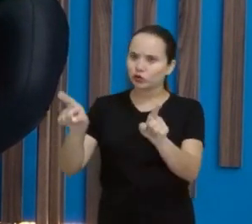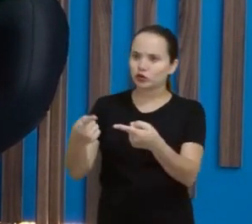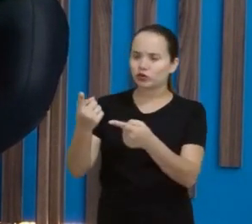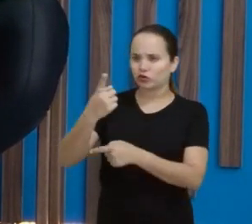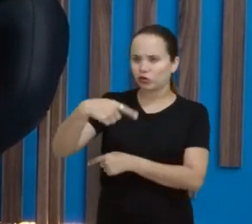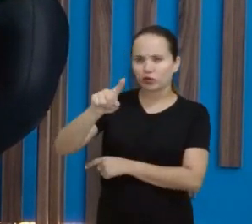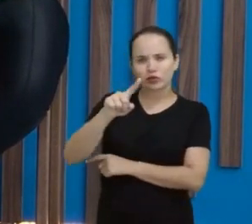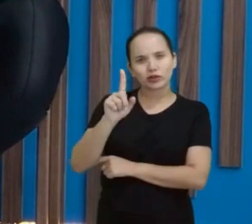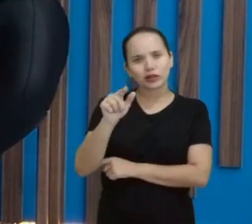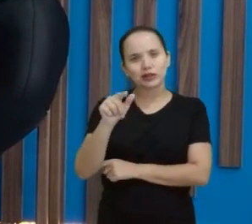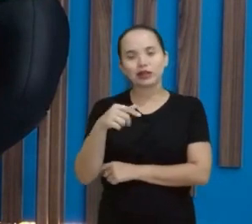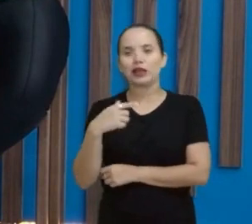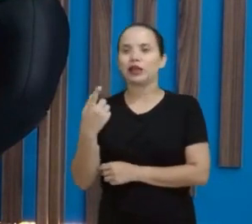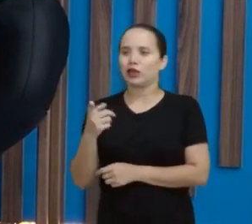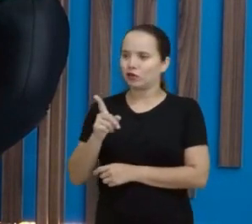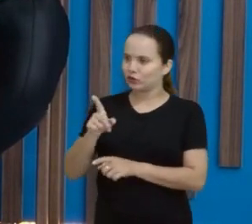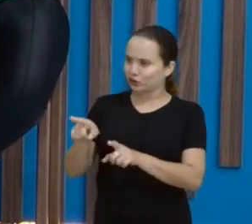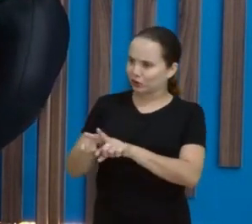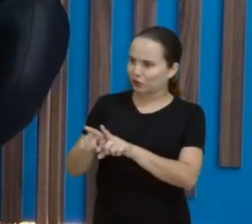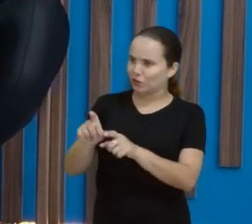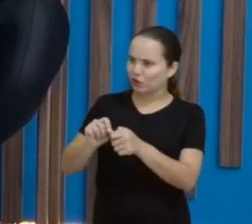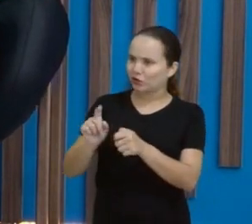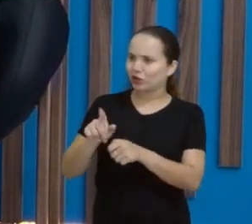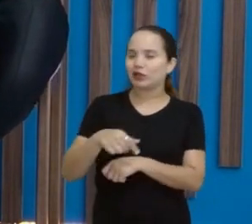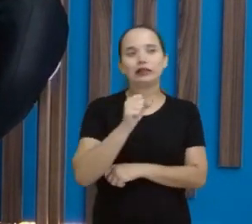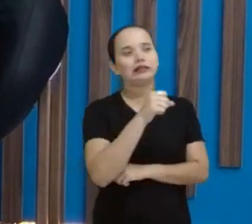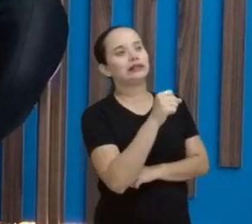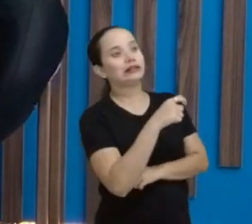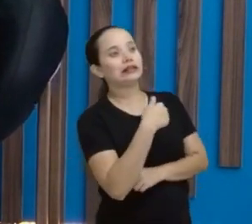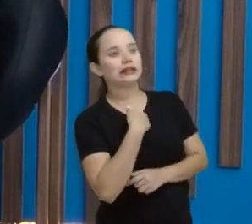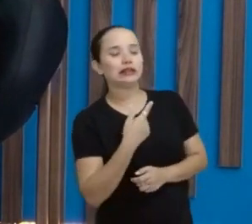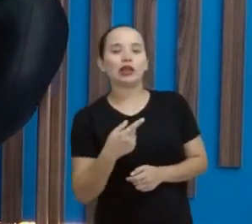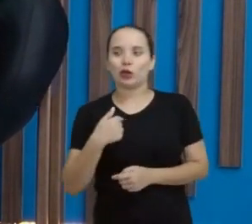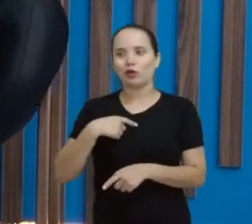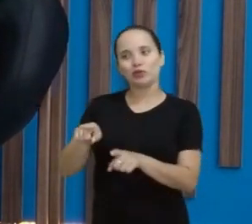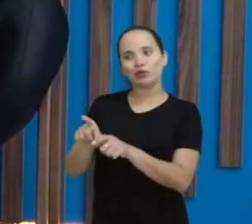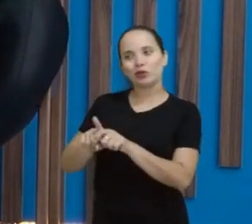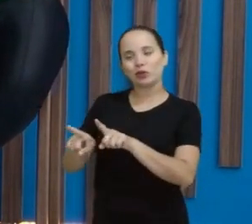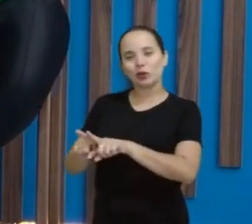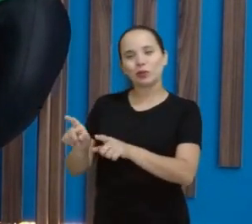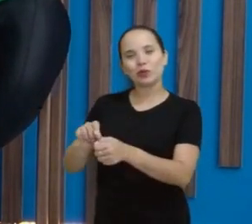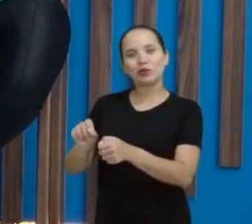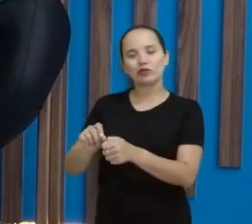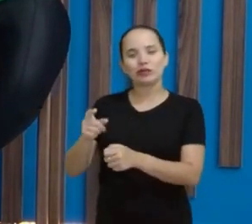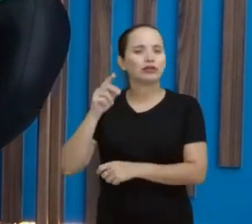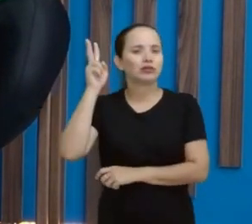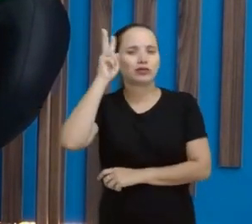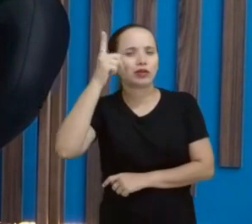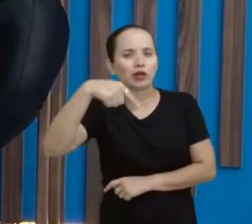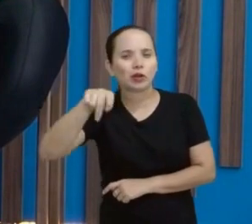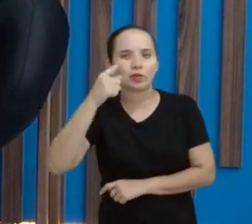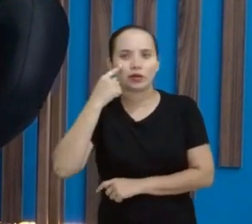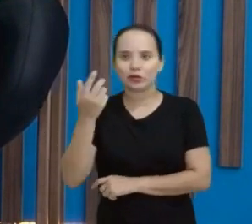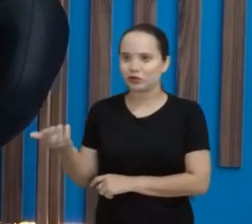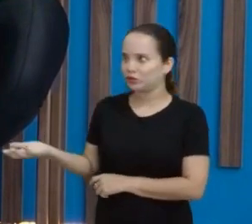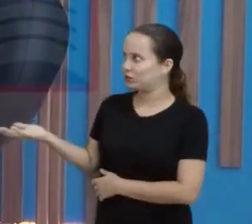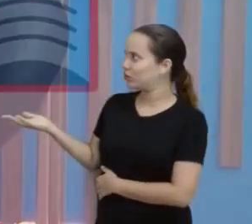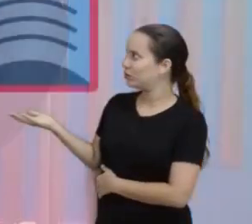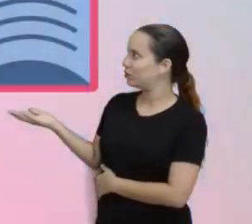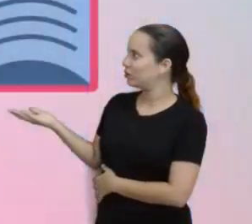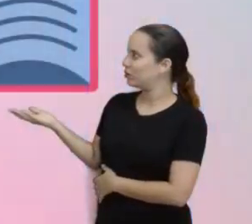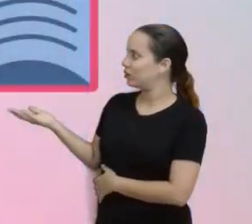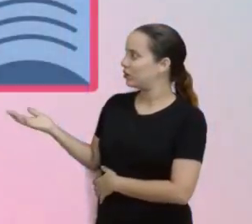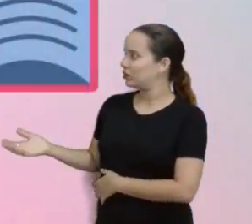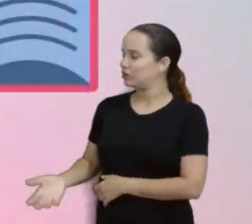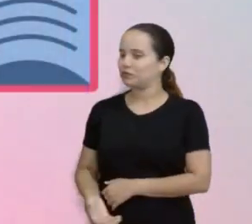Foi. Inclusive você fez o meu desafio, eu também Exatamente, fiz. Quem lembra do TikTok? Olha